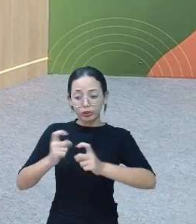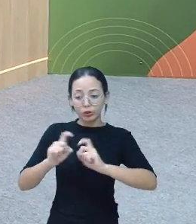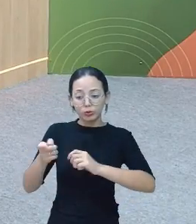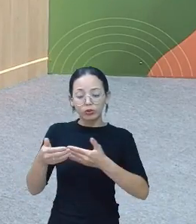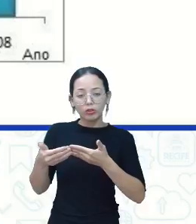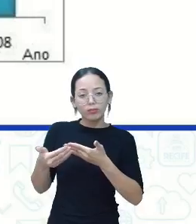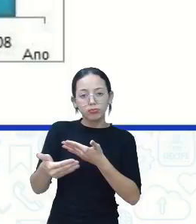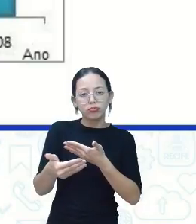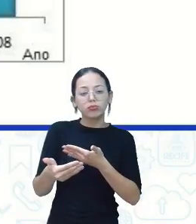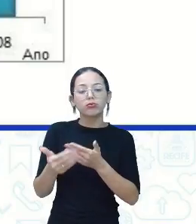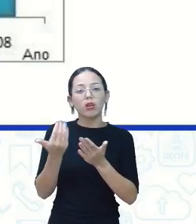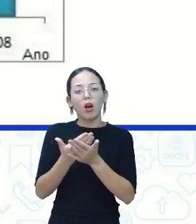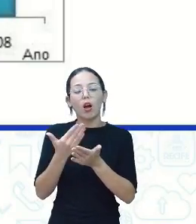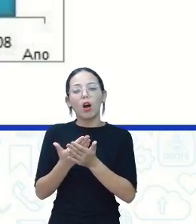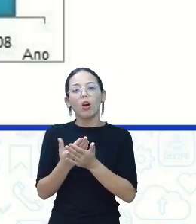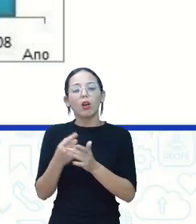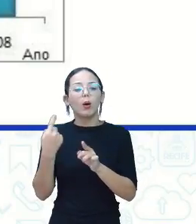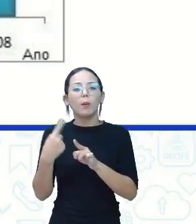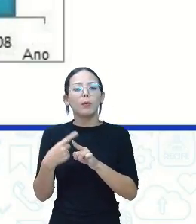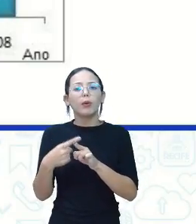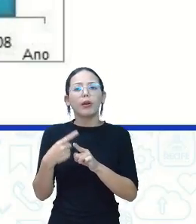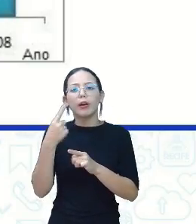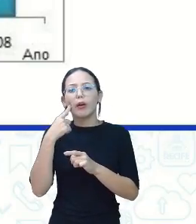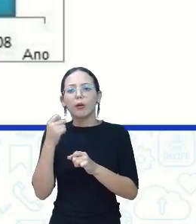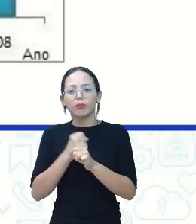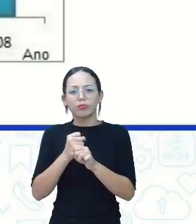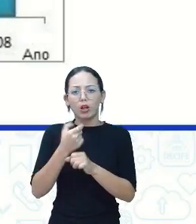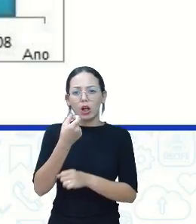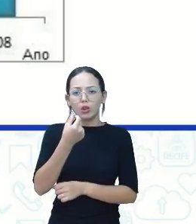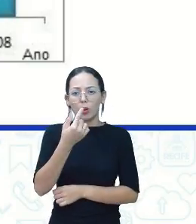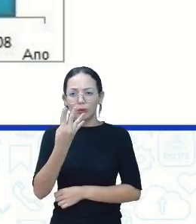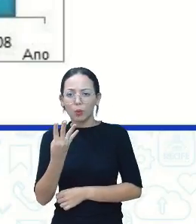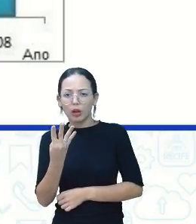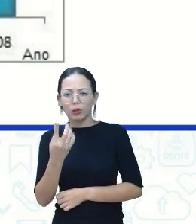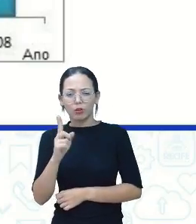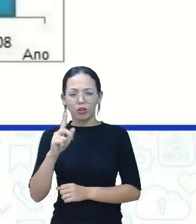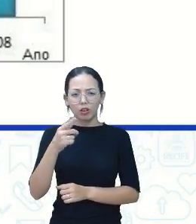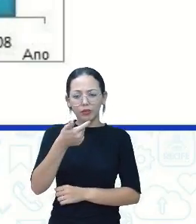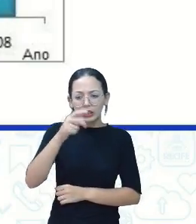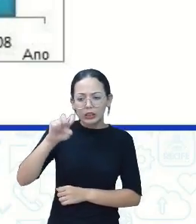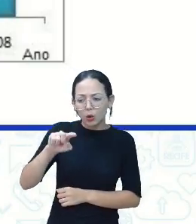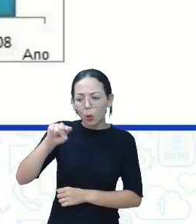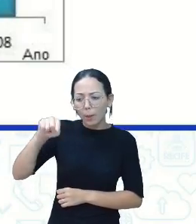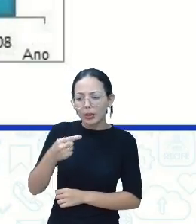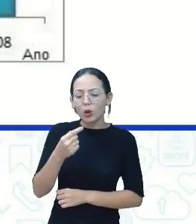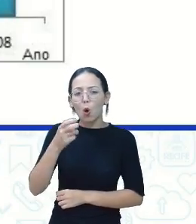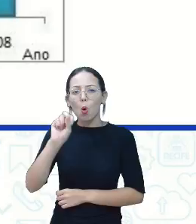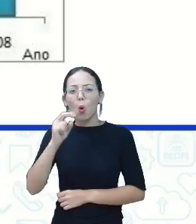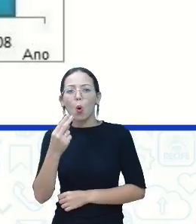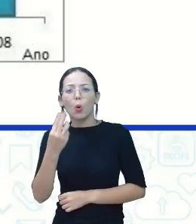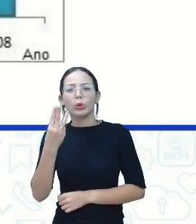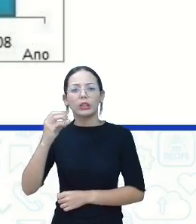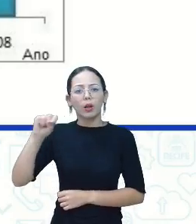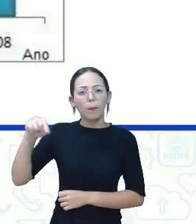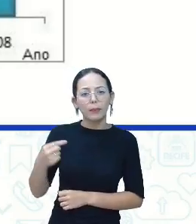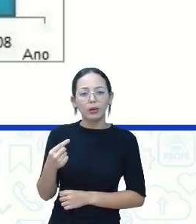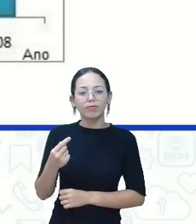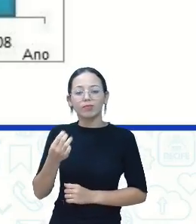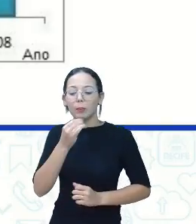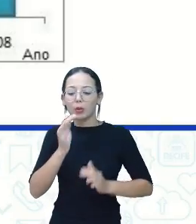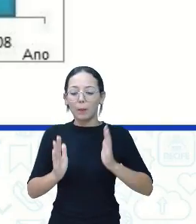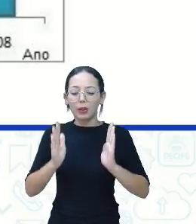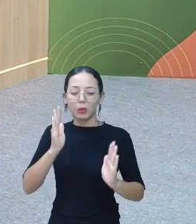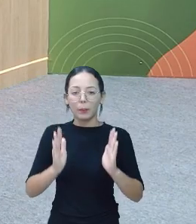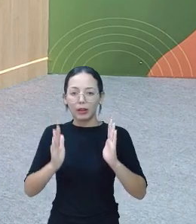por exemplo, em 2004 não está nem em 25 mil nem em 30 mil, então eu poderia dizer que está entre 25 e 30